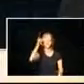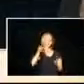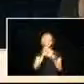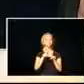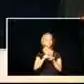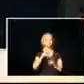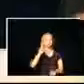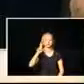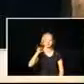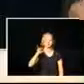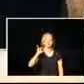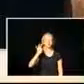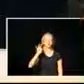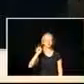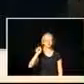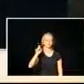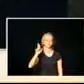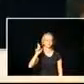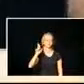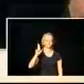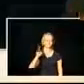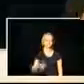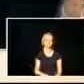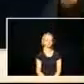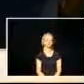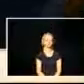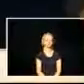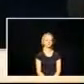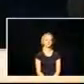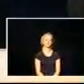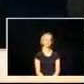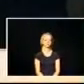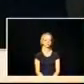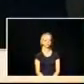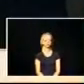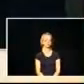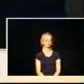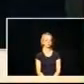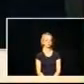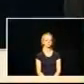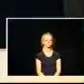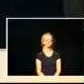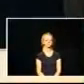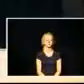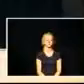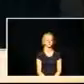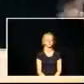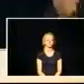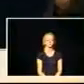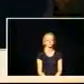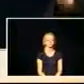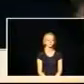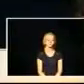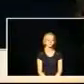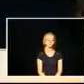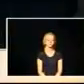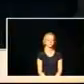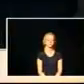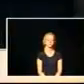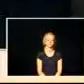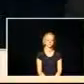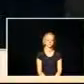será contemplado nesta noite aquilo que é justo. O que que é